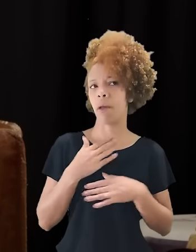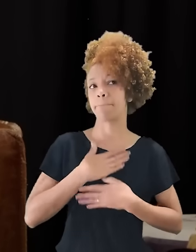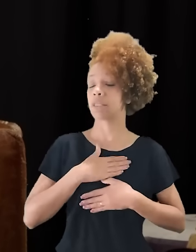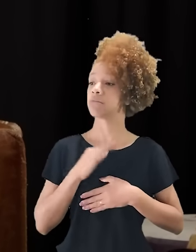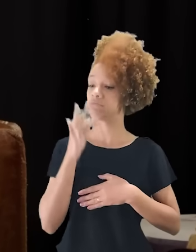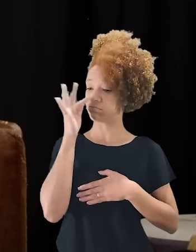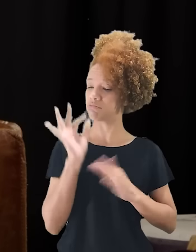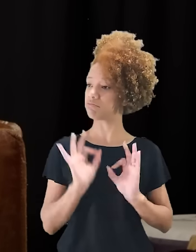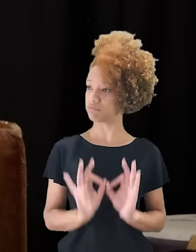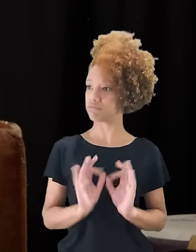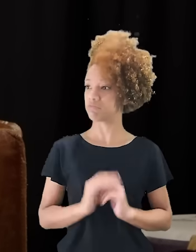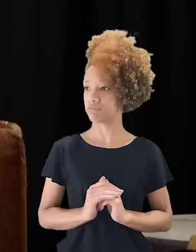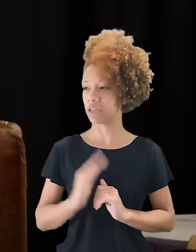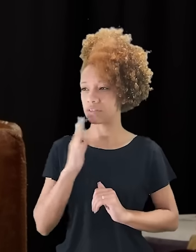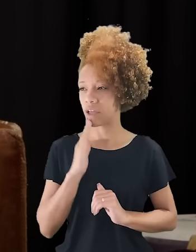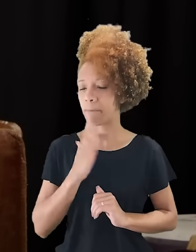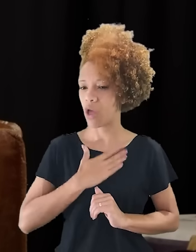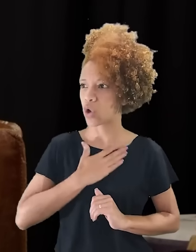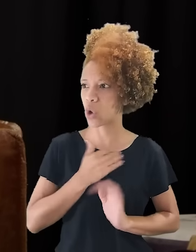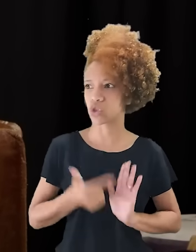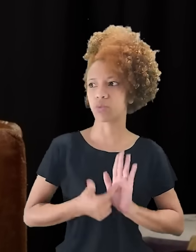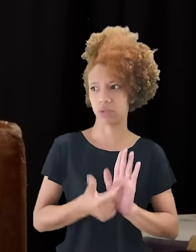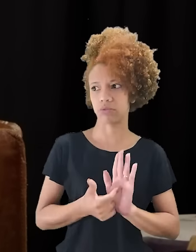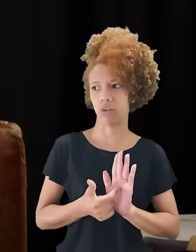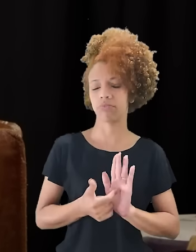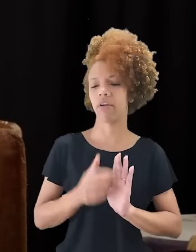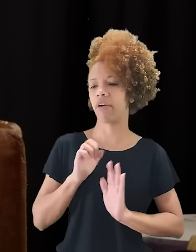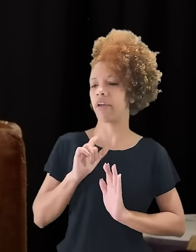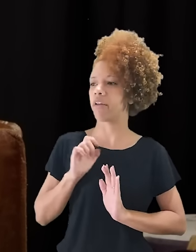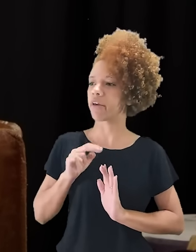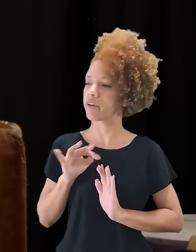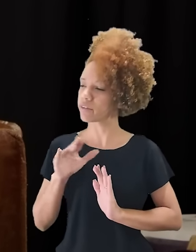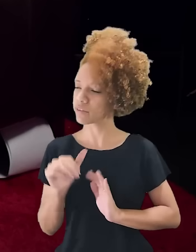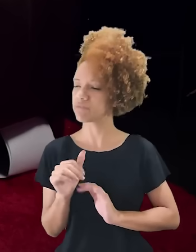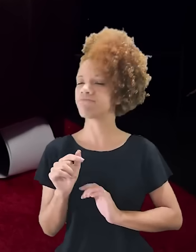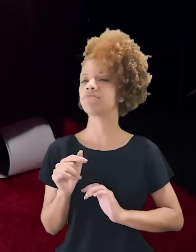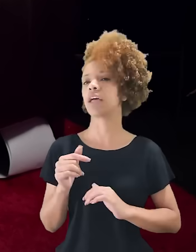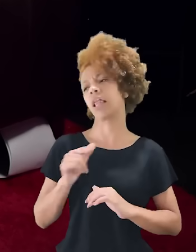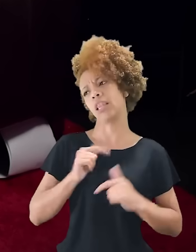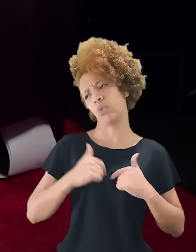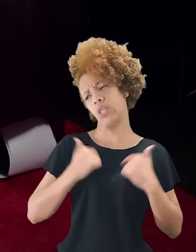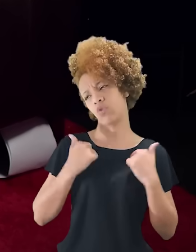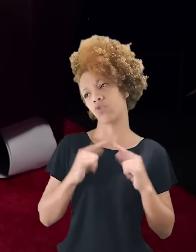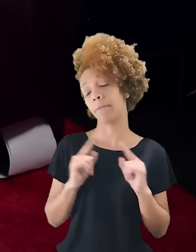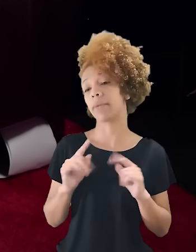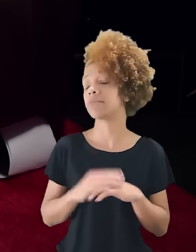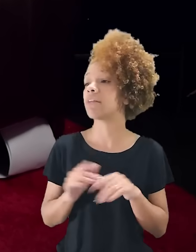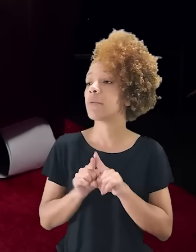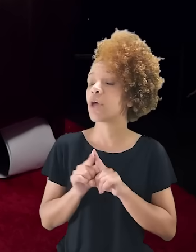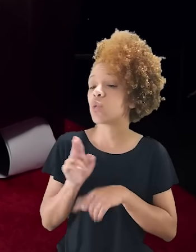acho que me deixa chique elegante sabe eu gosto bastante de mostrar esse lado elegante Tá mesmo que tenha um decote